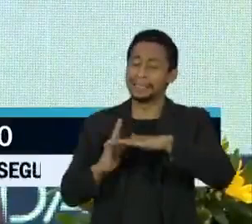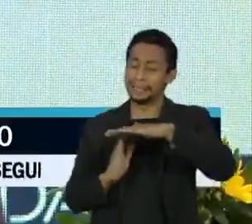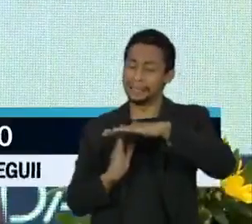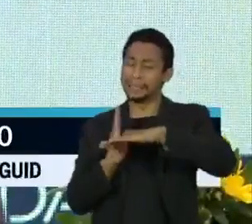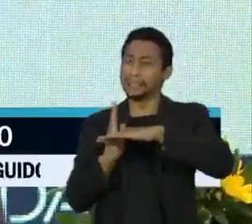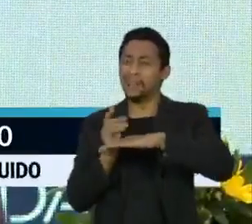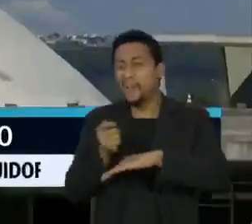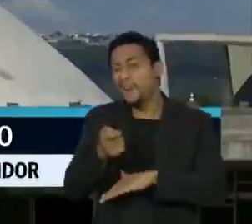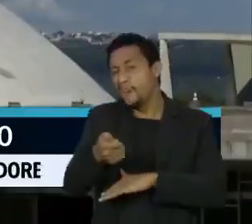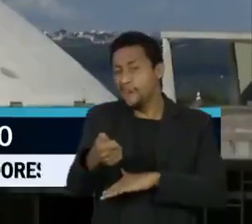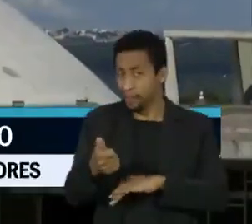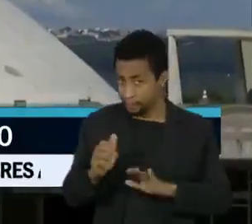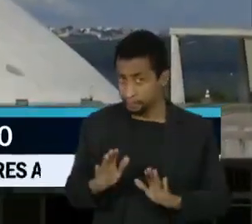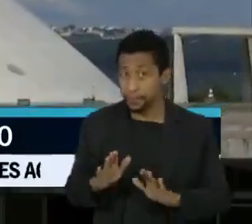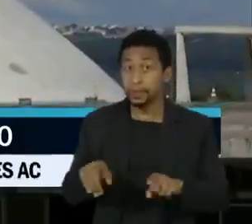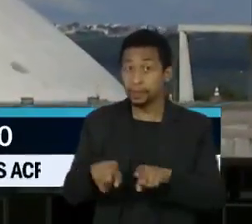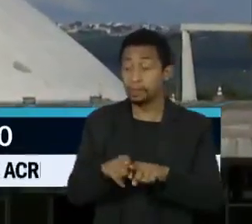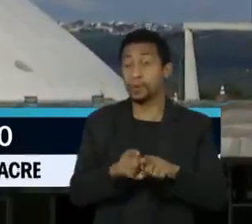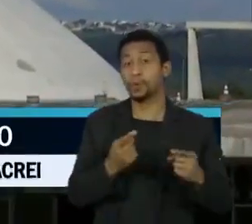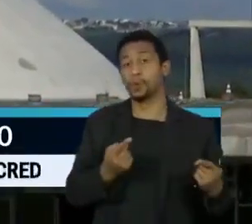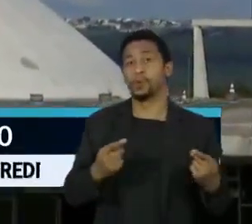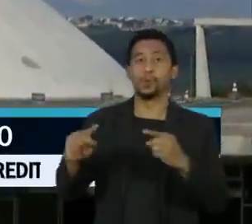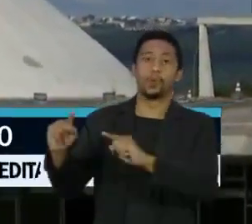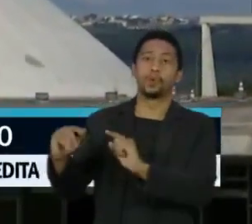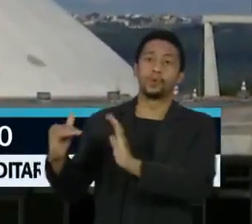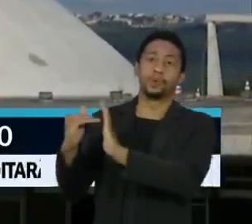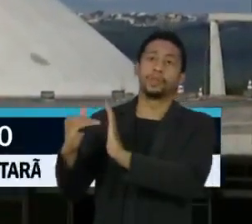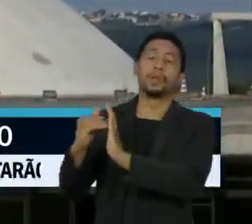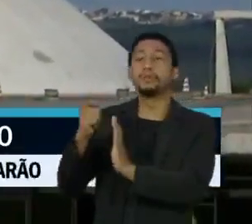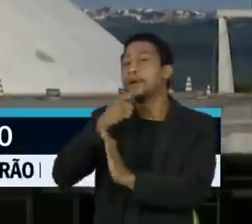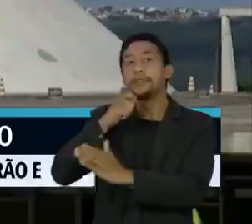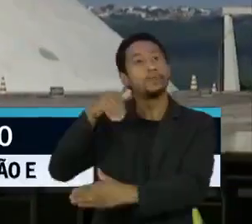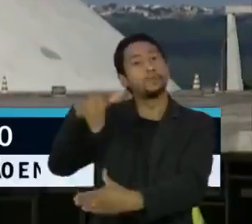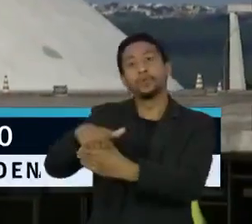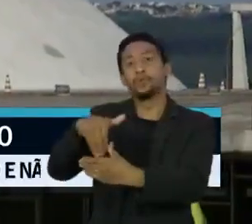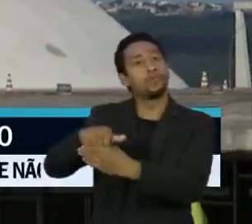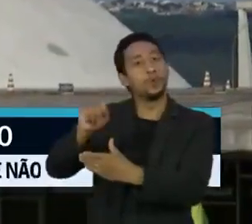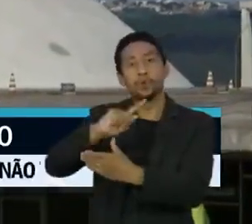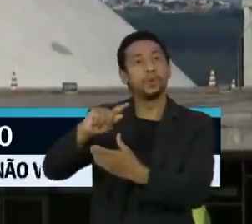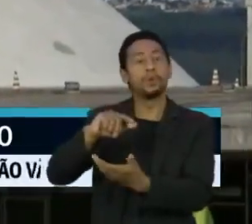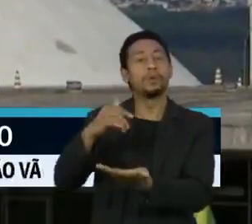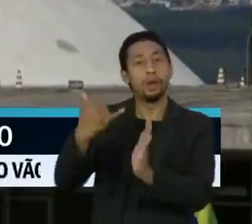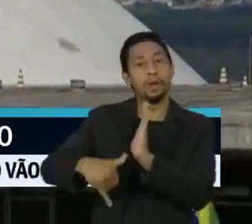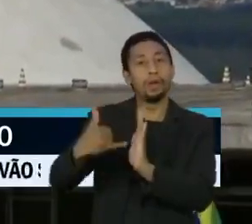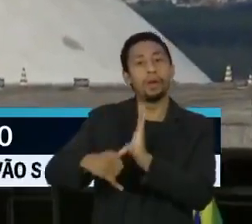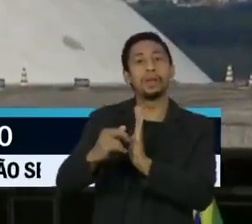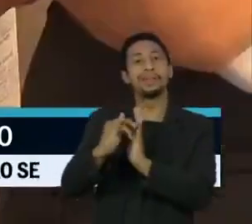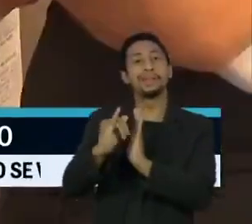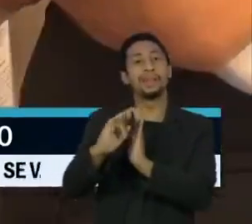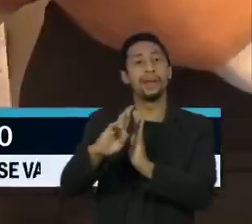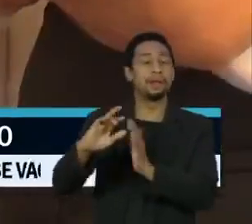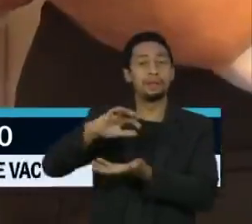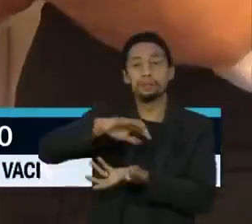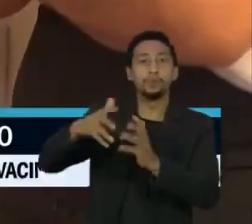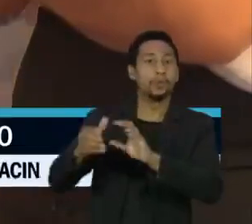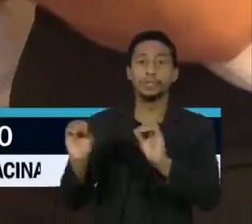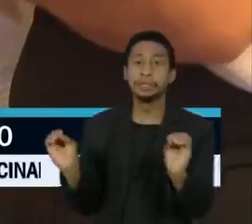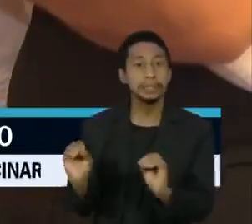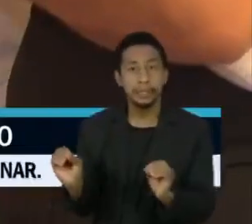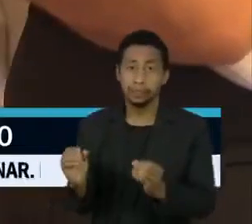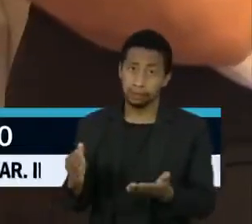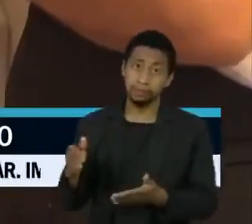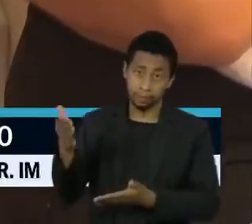limite. E voltou a criticar o Senado por não colocar em votação o projeto que muda as regras do imposto de renda, o que, para